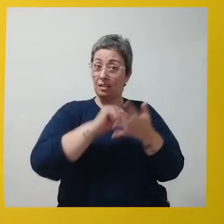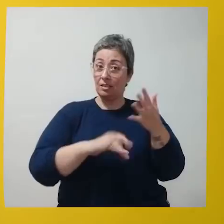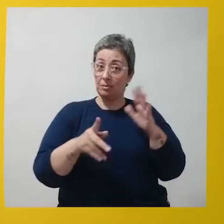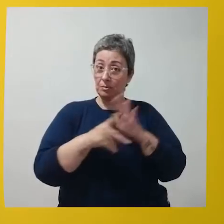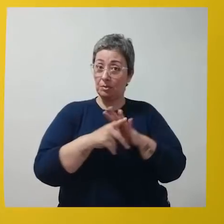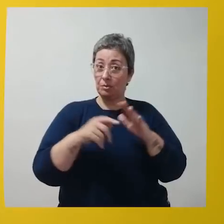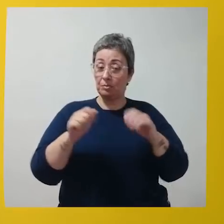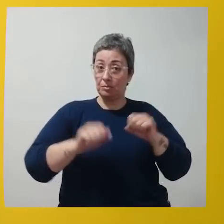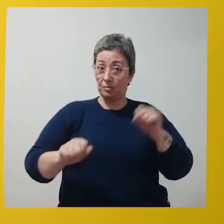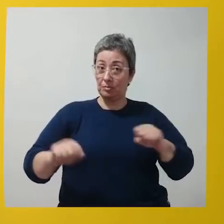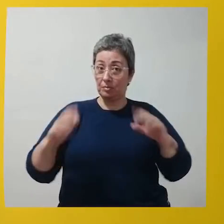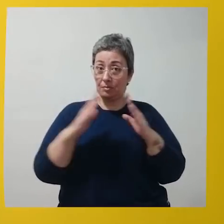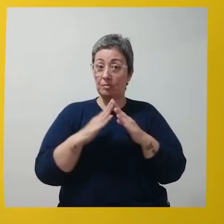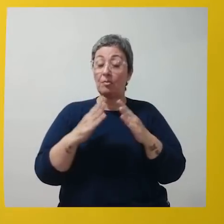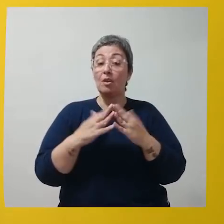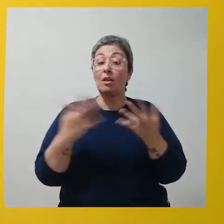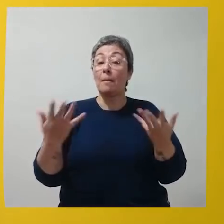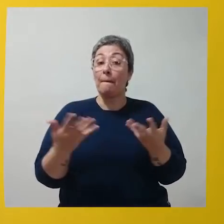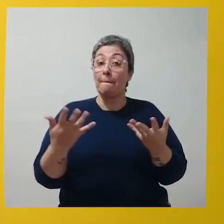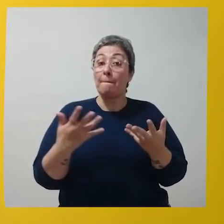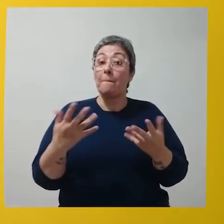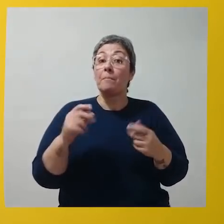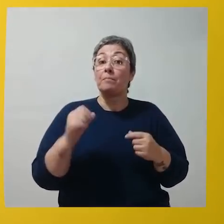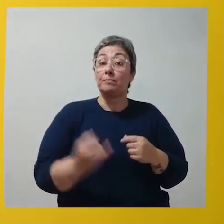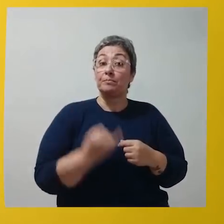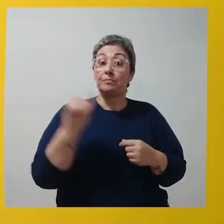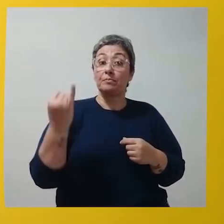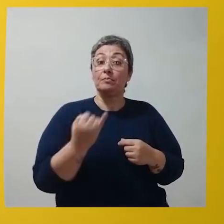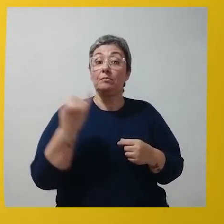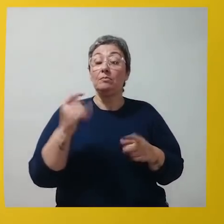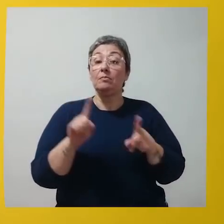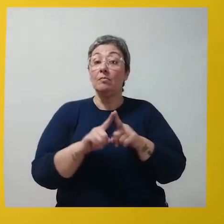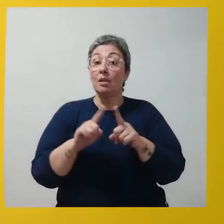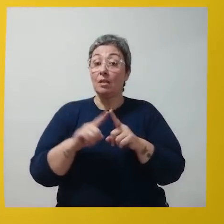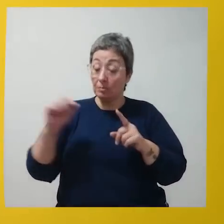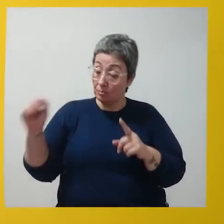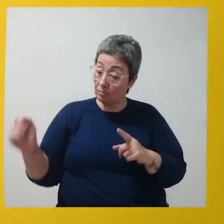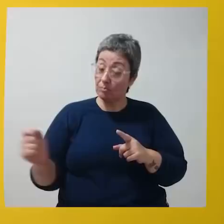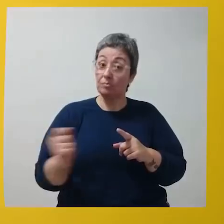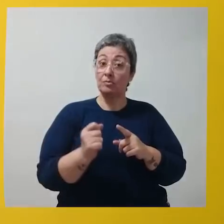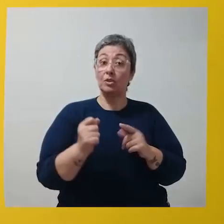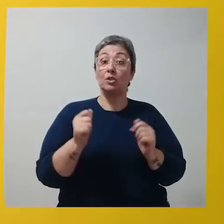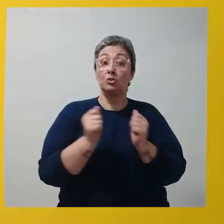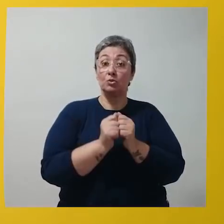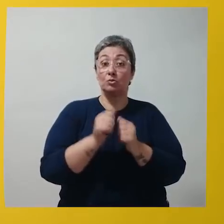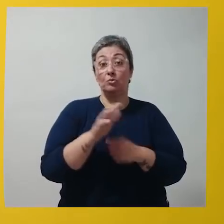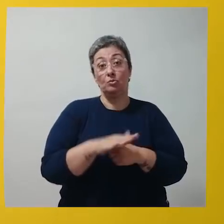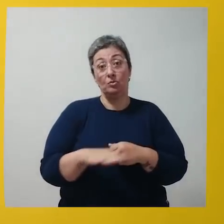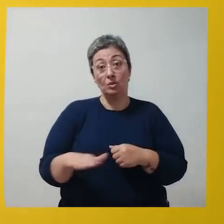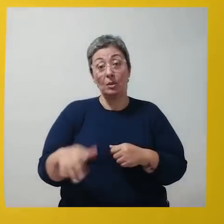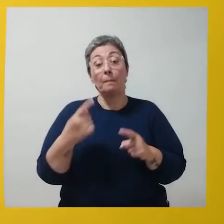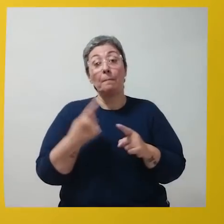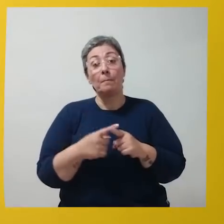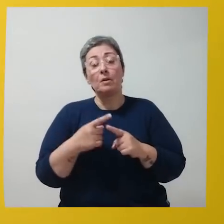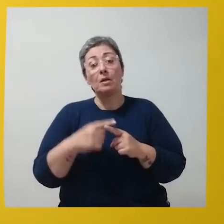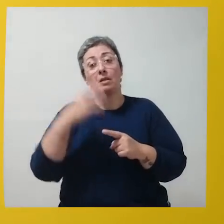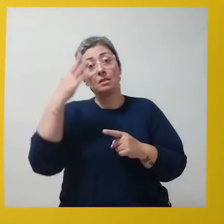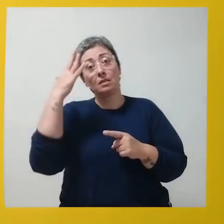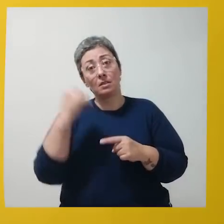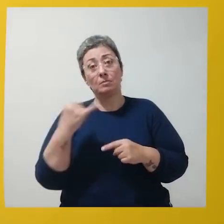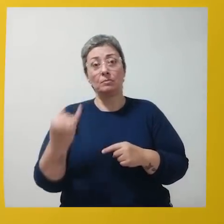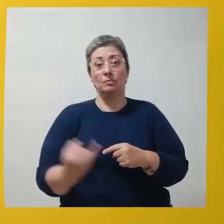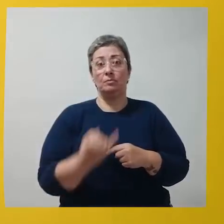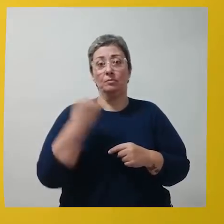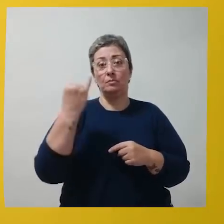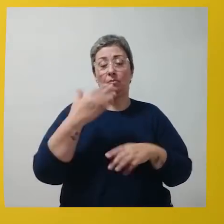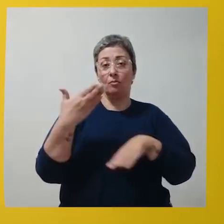domésticas. Nessas atividades é importante também a gente envolver a criança, Porque a gente sabe que é importante